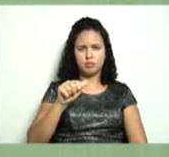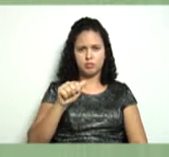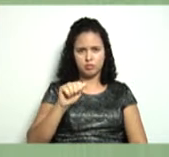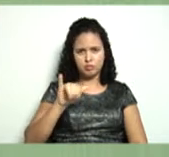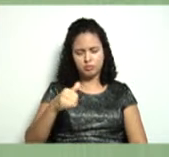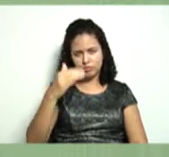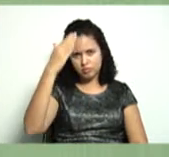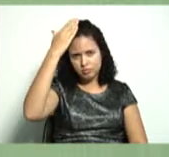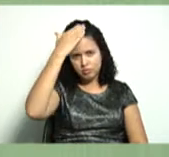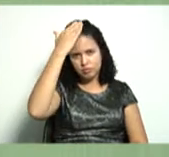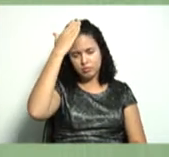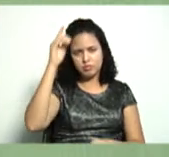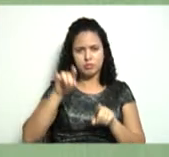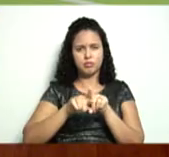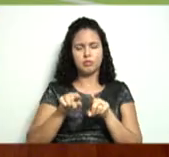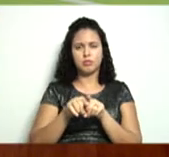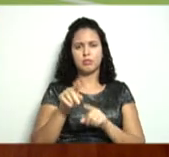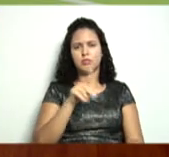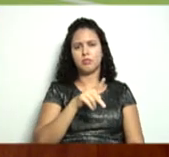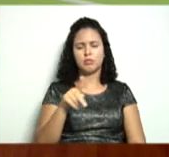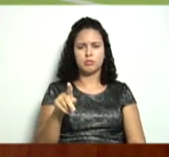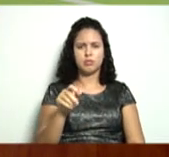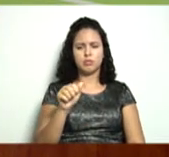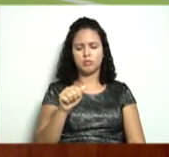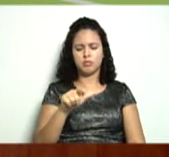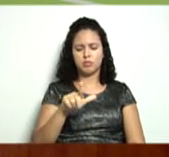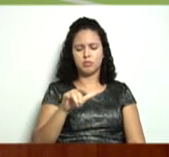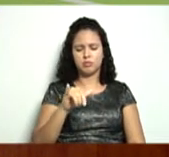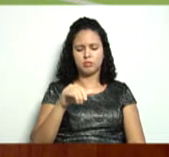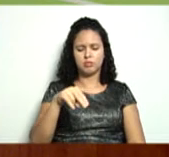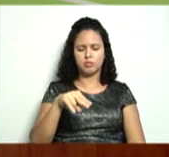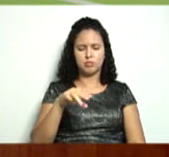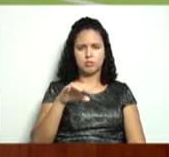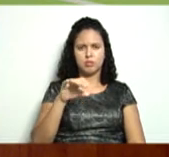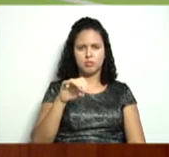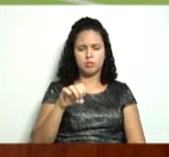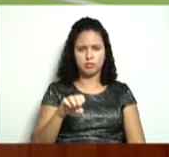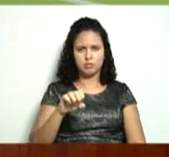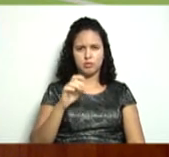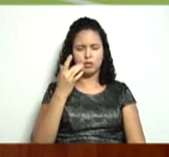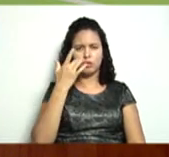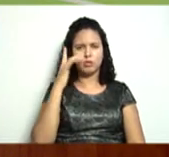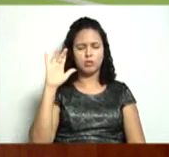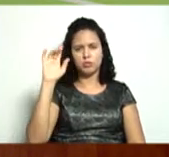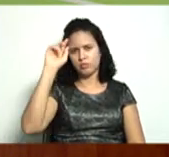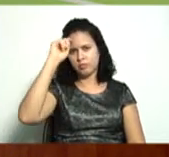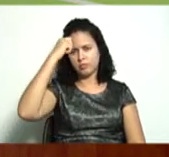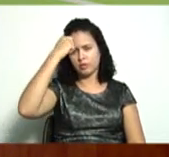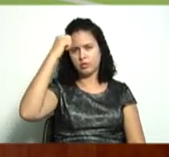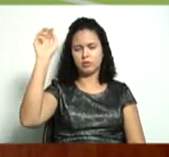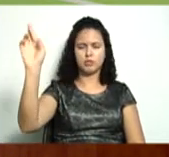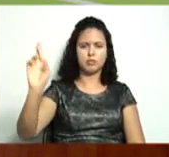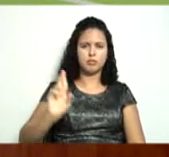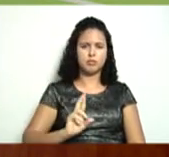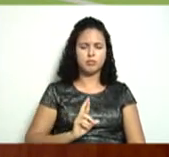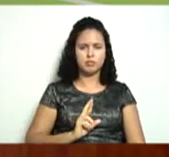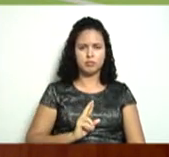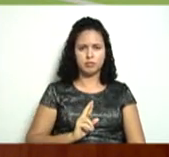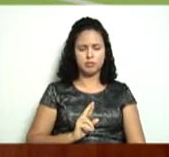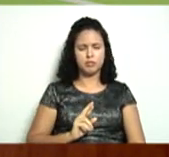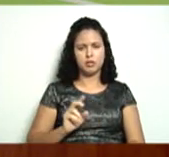a professora Aline Cristine, do Participativo Colégio Maria de Matos e Silva de Ouro Preto, elas consideraram que é a letra